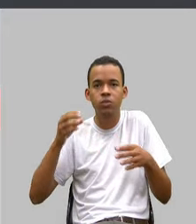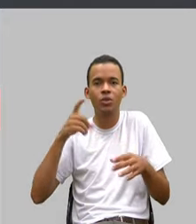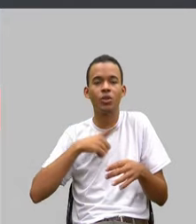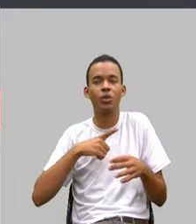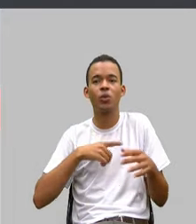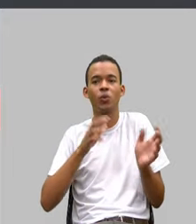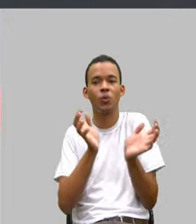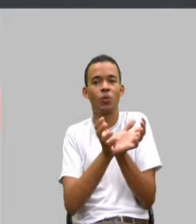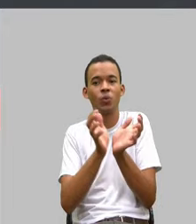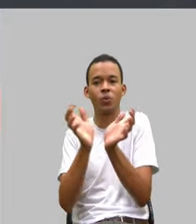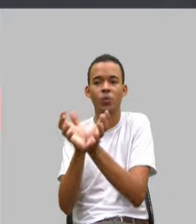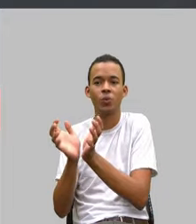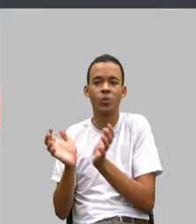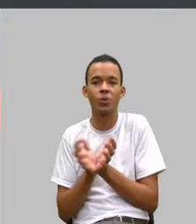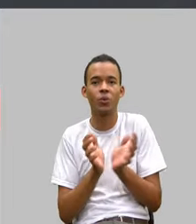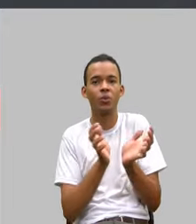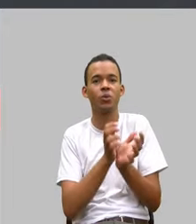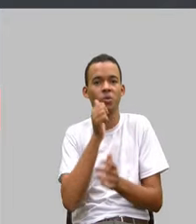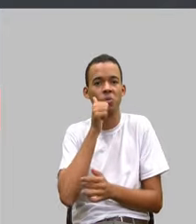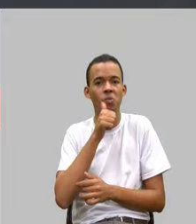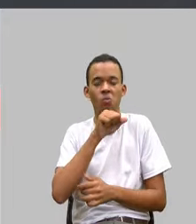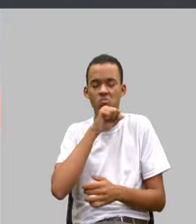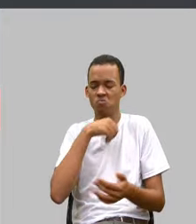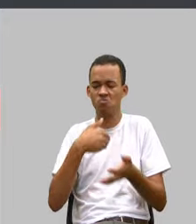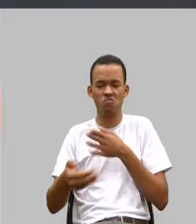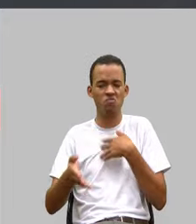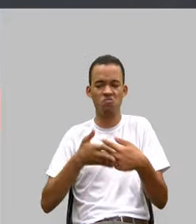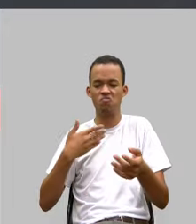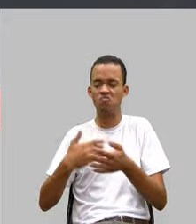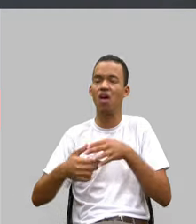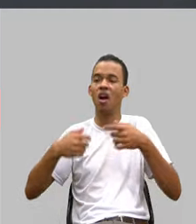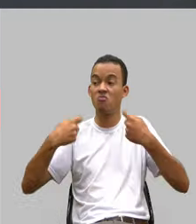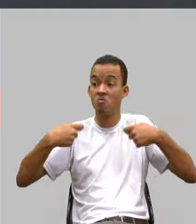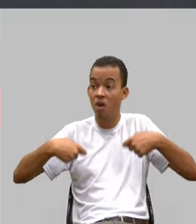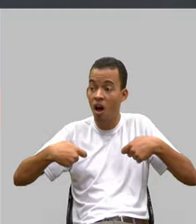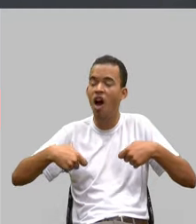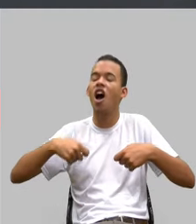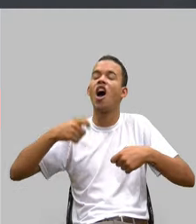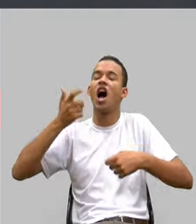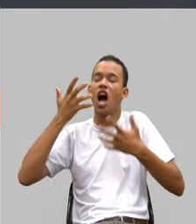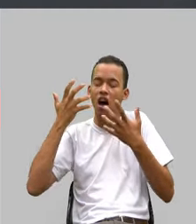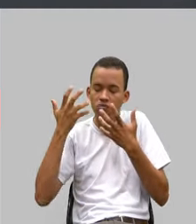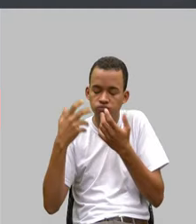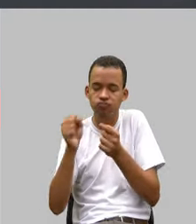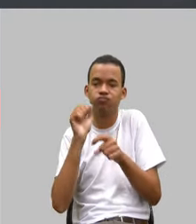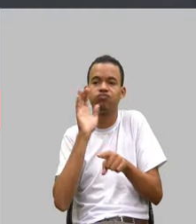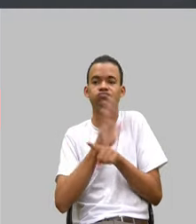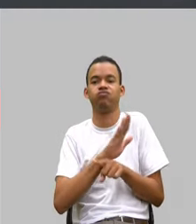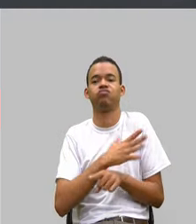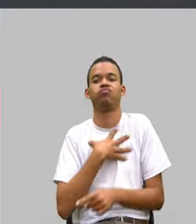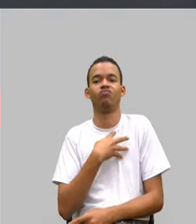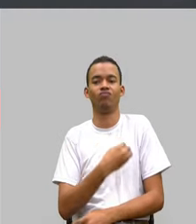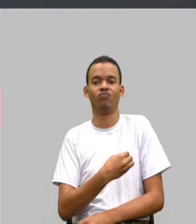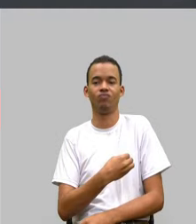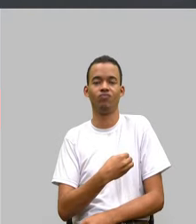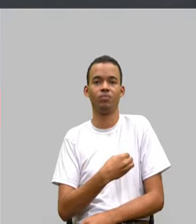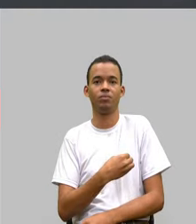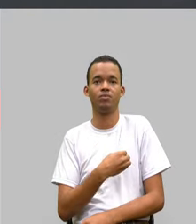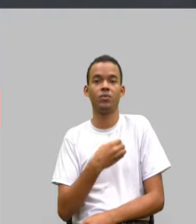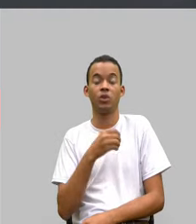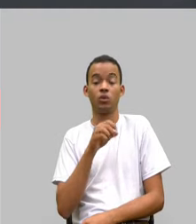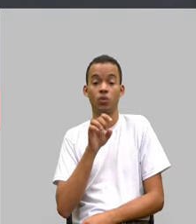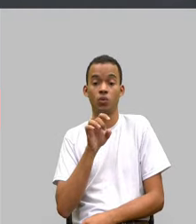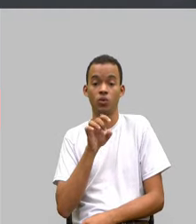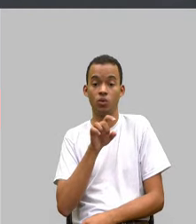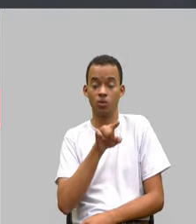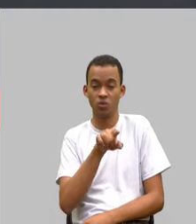aí e elas fazem qualquer coisa pelo seu filho então se um de vocês que tá sentado aqui e tem